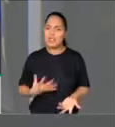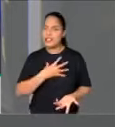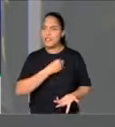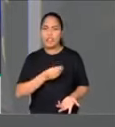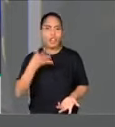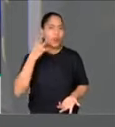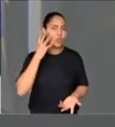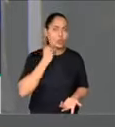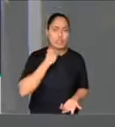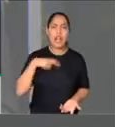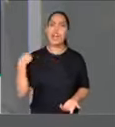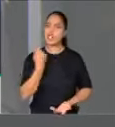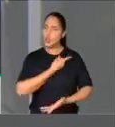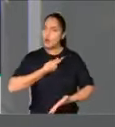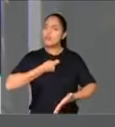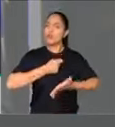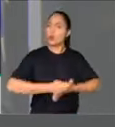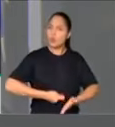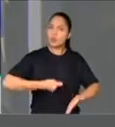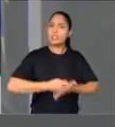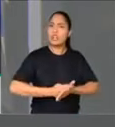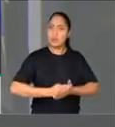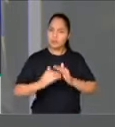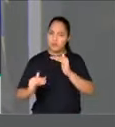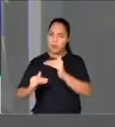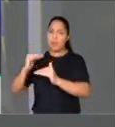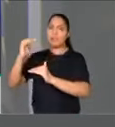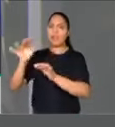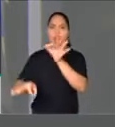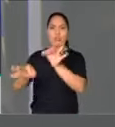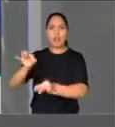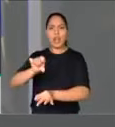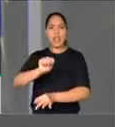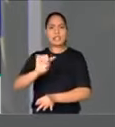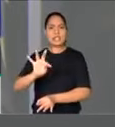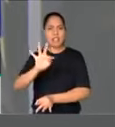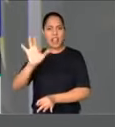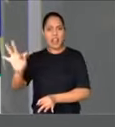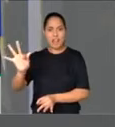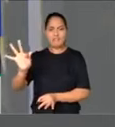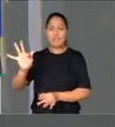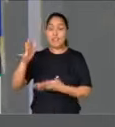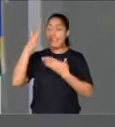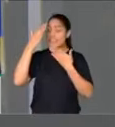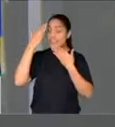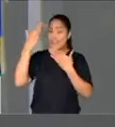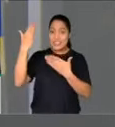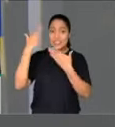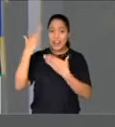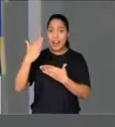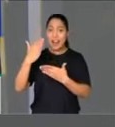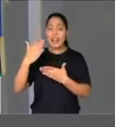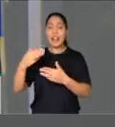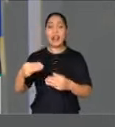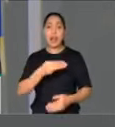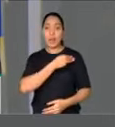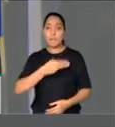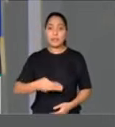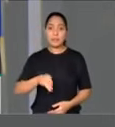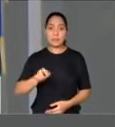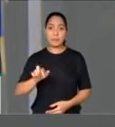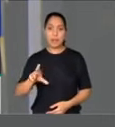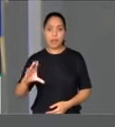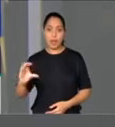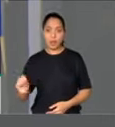Lutamos, recorremos até o STF. Agora, graças às decisões do ministro Marco Aurélio, a